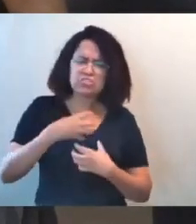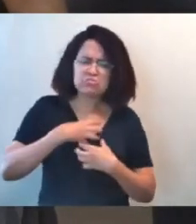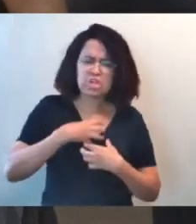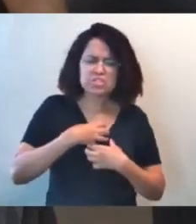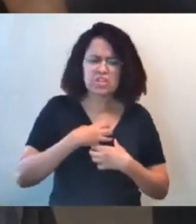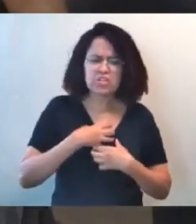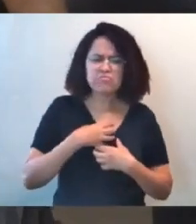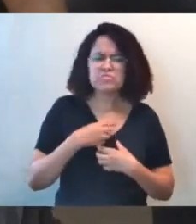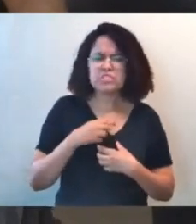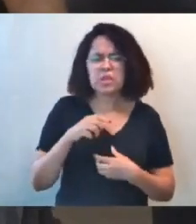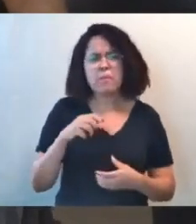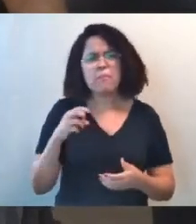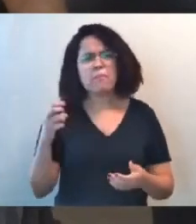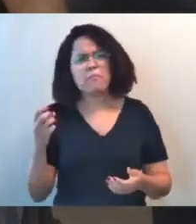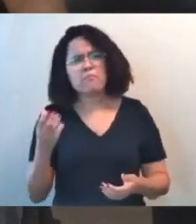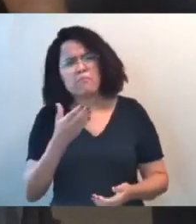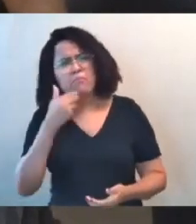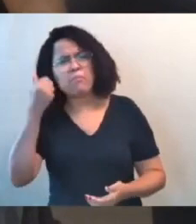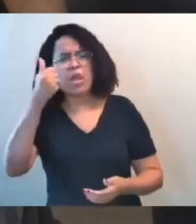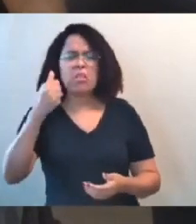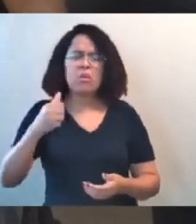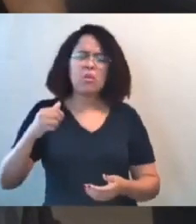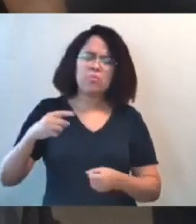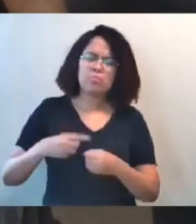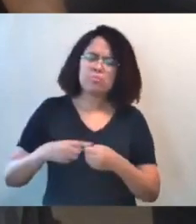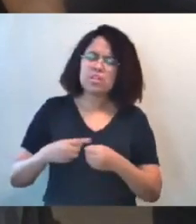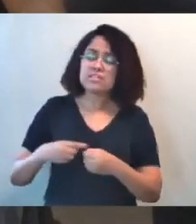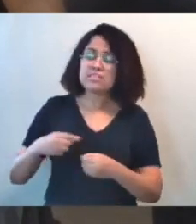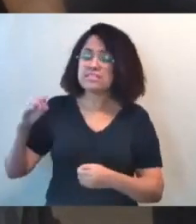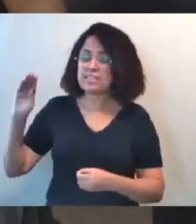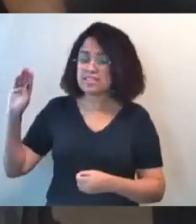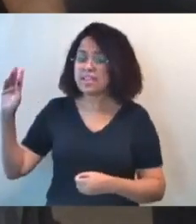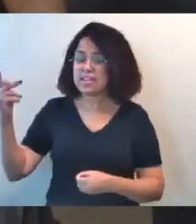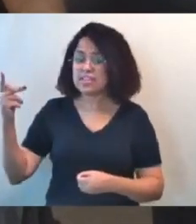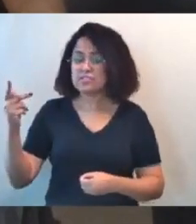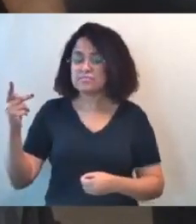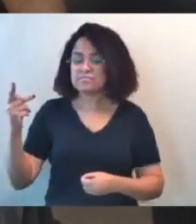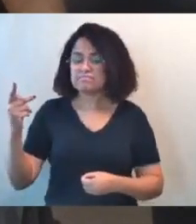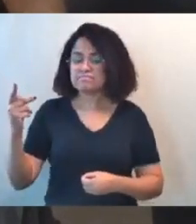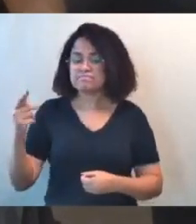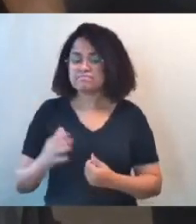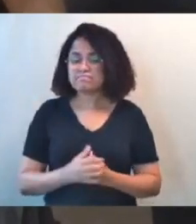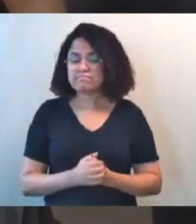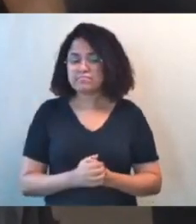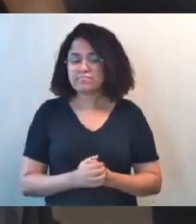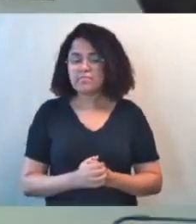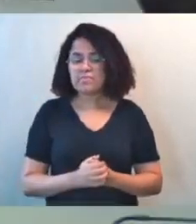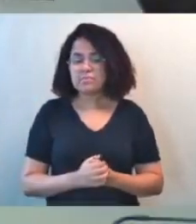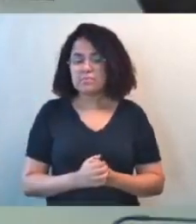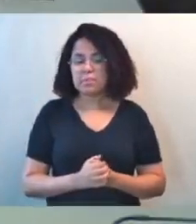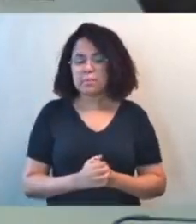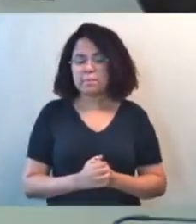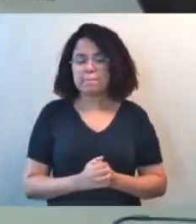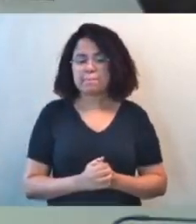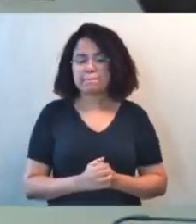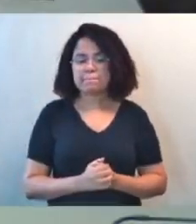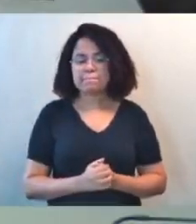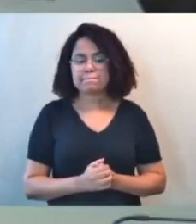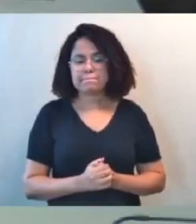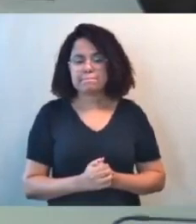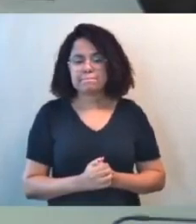Porque eu estou vendo que a situação de laudo está sendo um retrocesso para a cidade. Muito obrigado. Muito